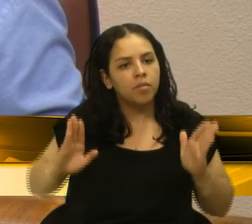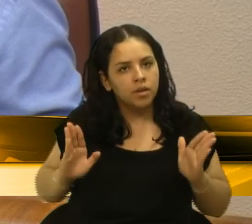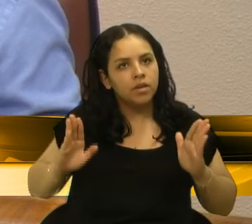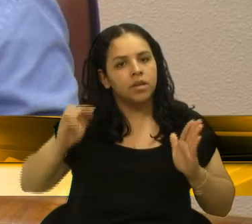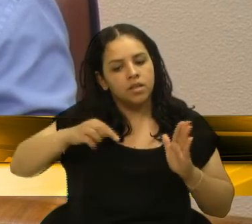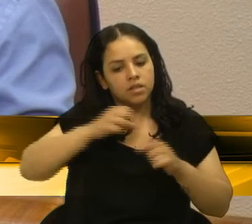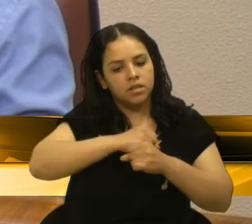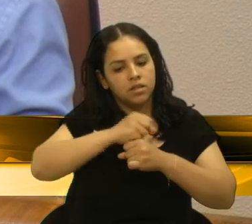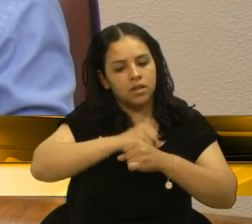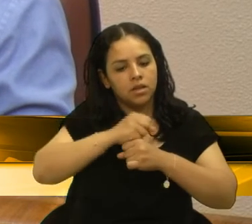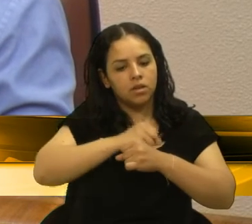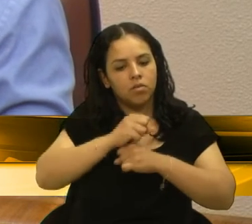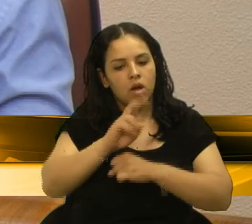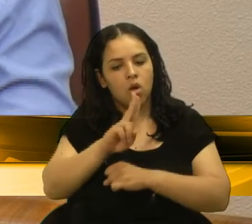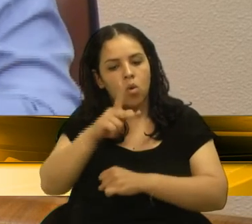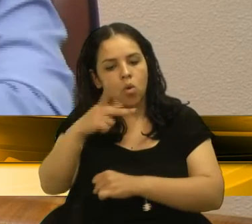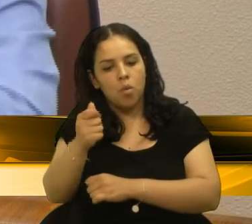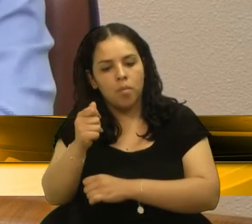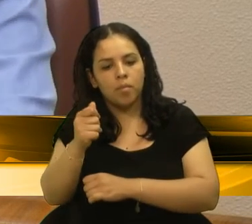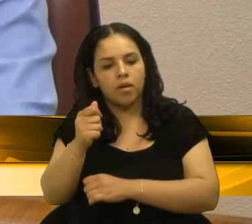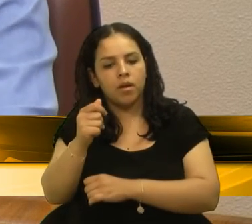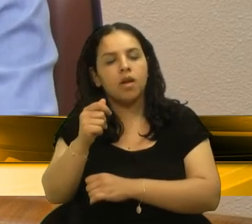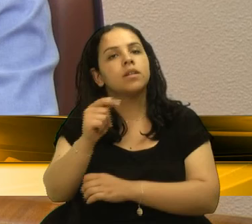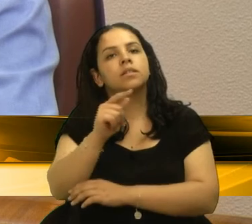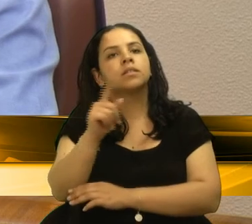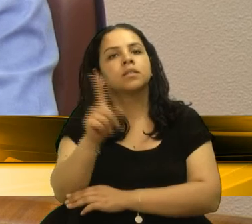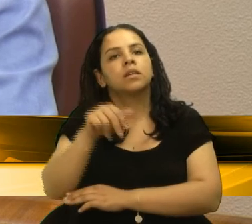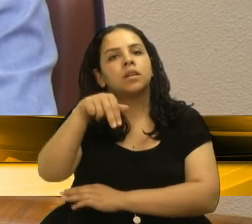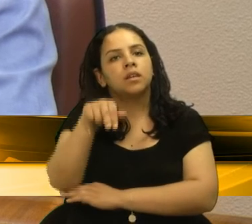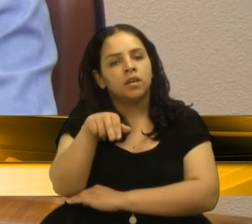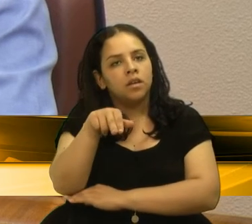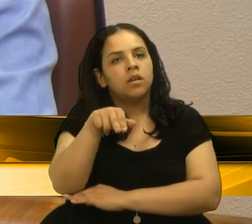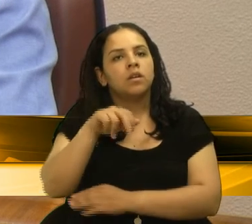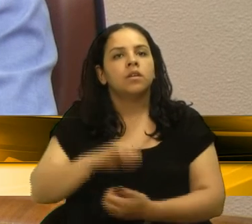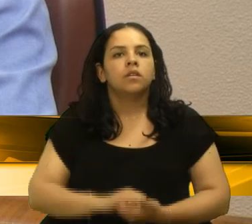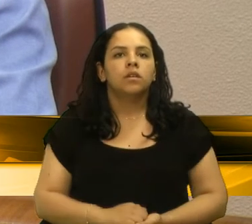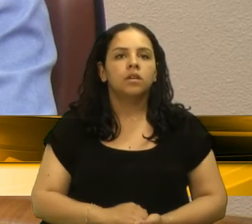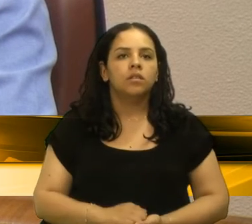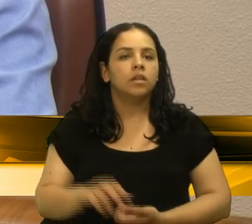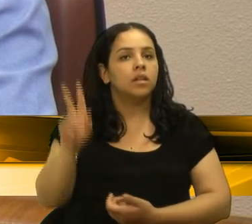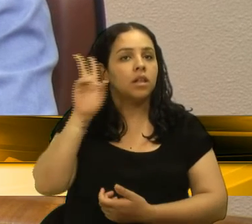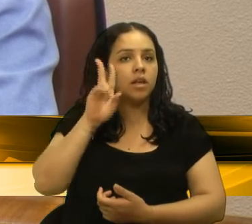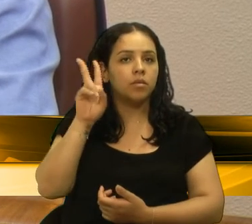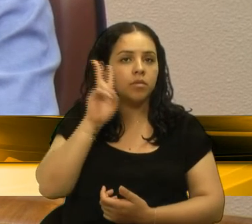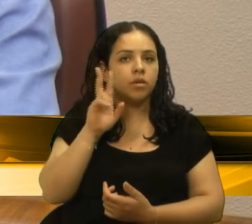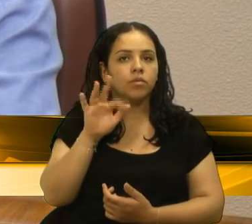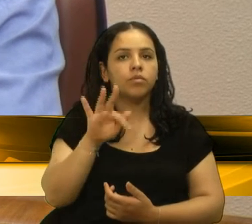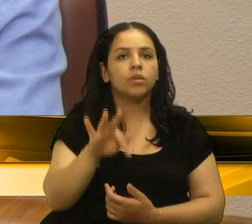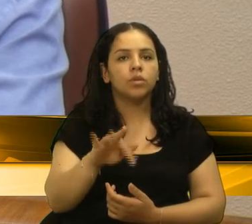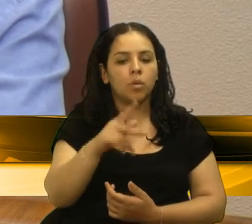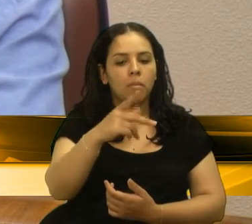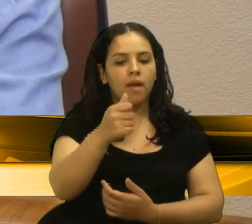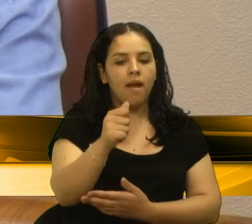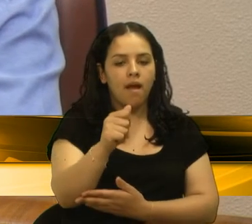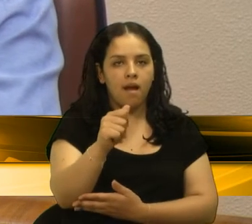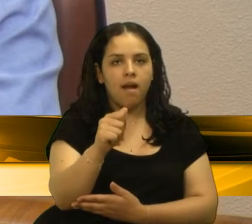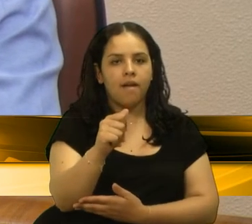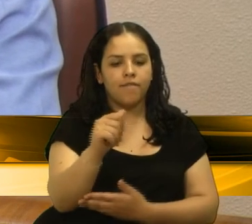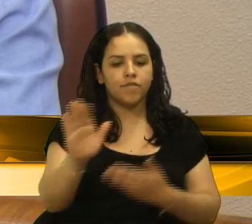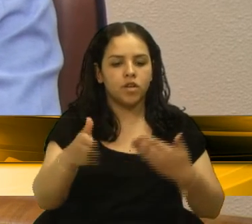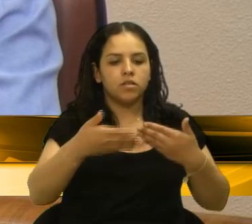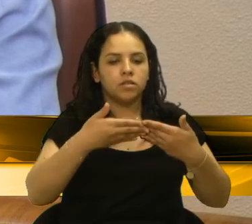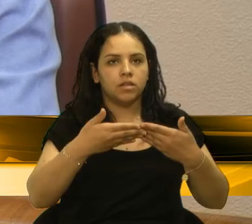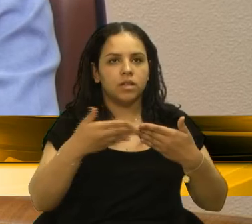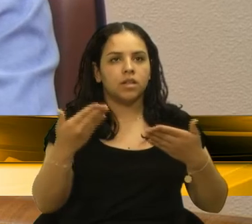este ano a UPA Zona Norte. Doutora Cássia Kuhn, só para recapitular, ali a questão do fechamento do PA. Então, desde o fechamento do PA até